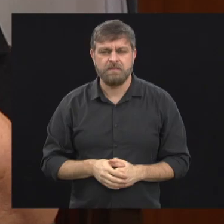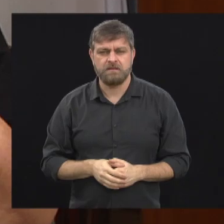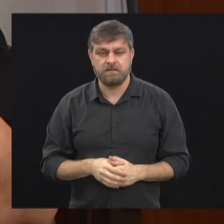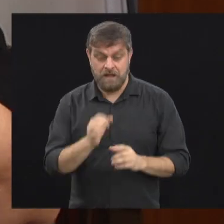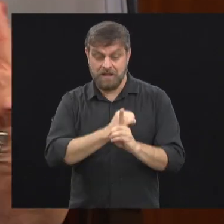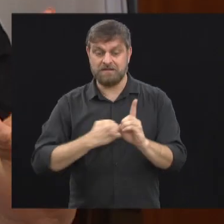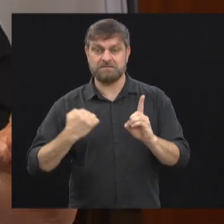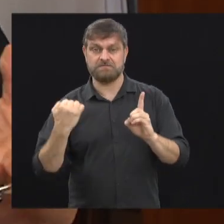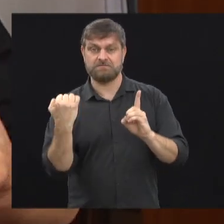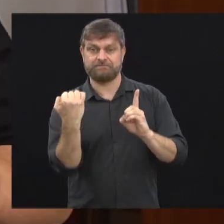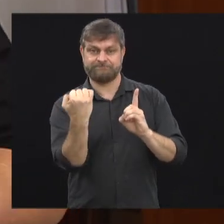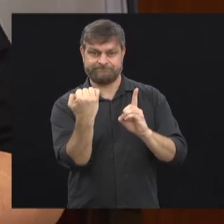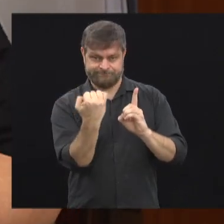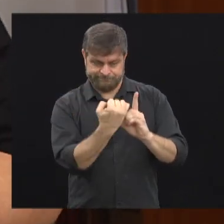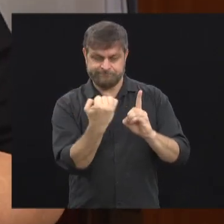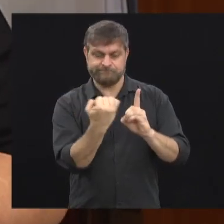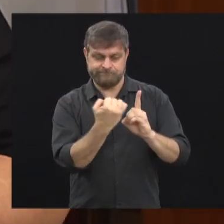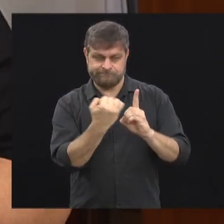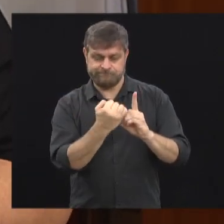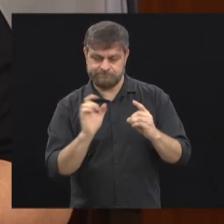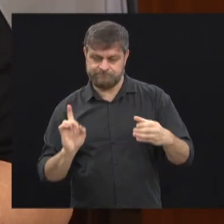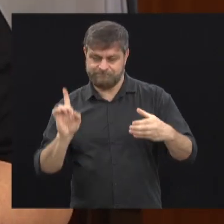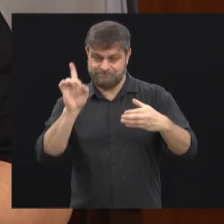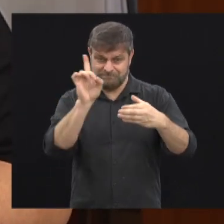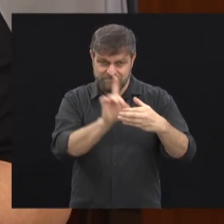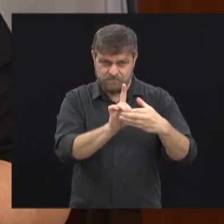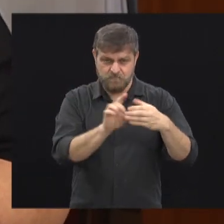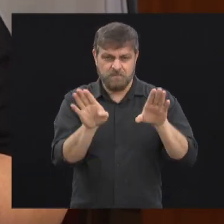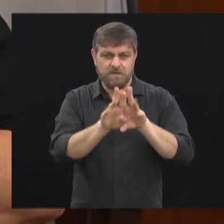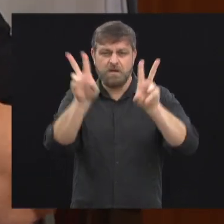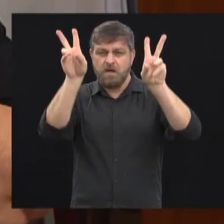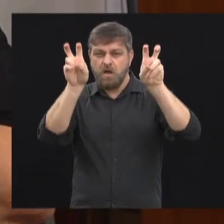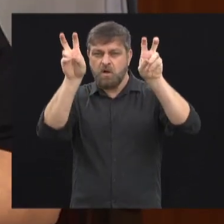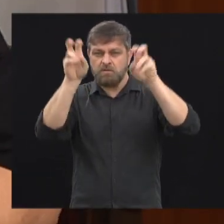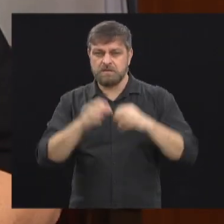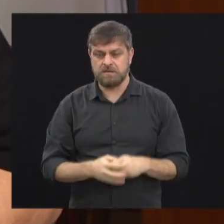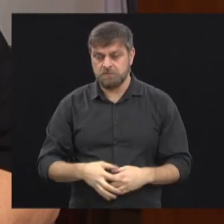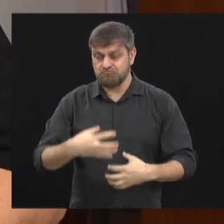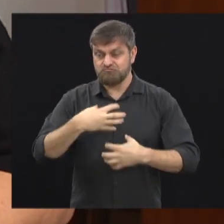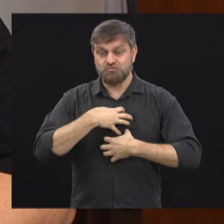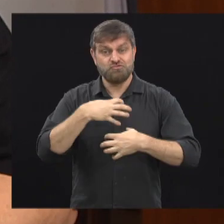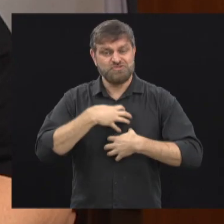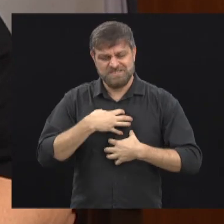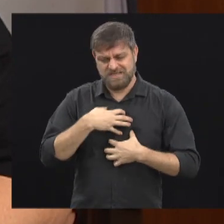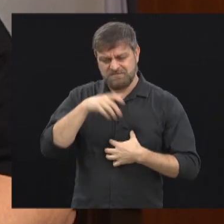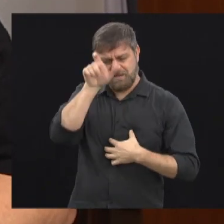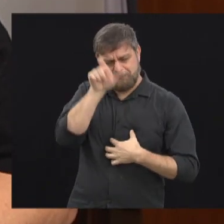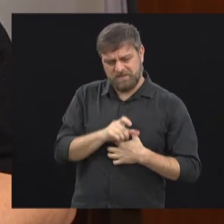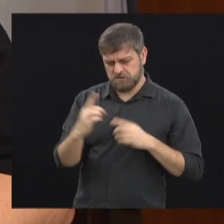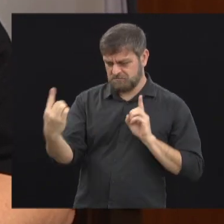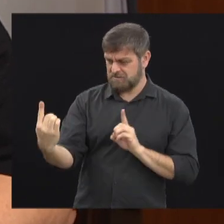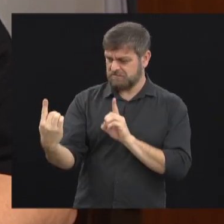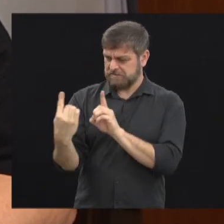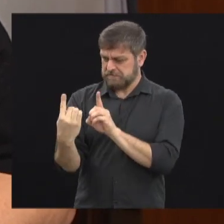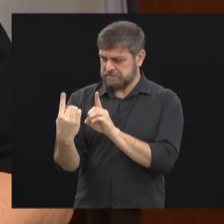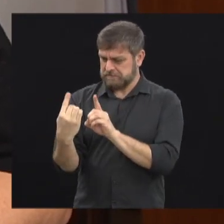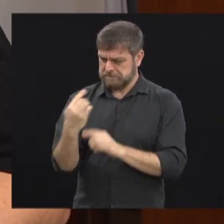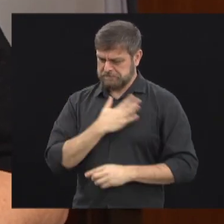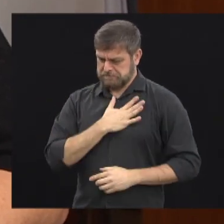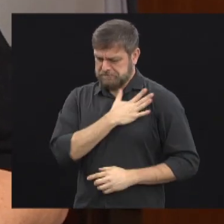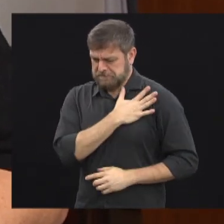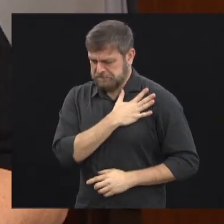da sociedade em geral, né? Trabalha questões de atitude das pessoas em relação às pessoas